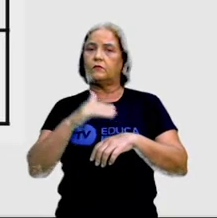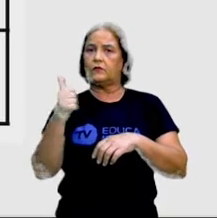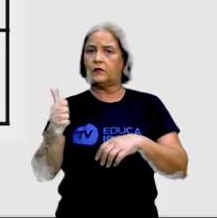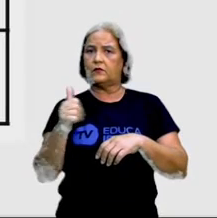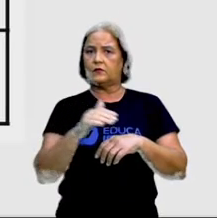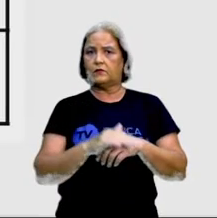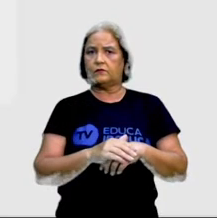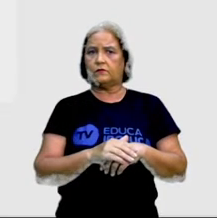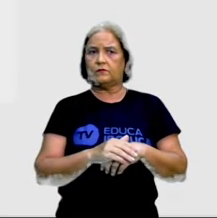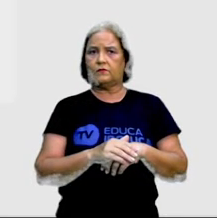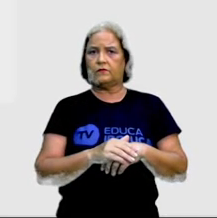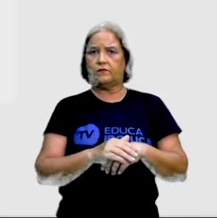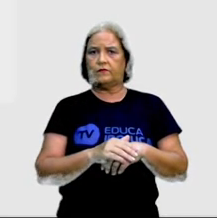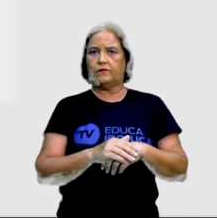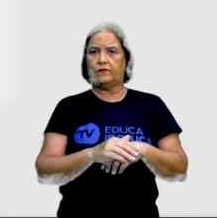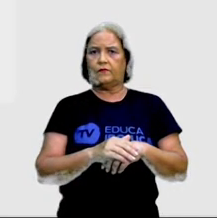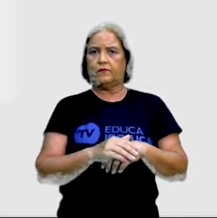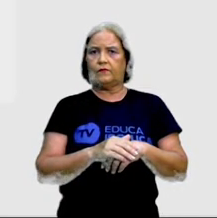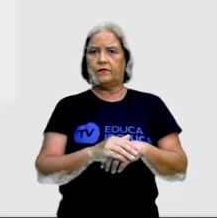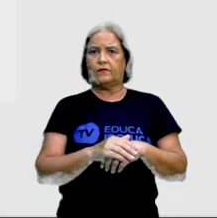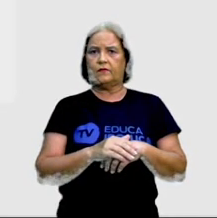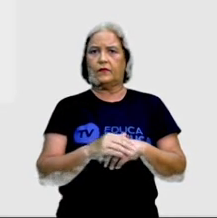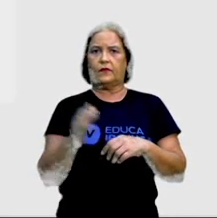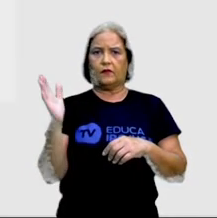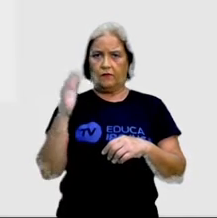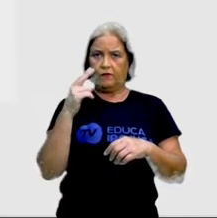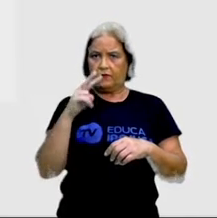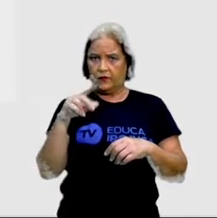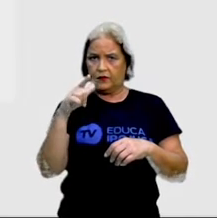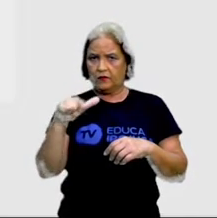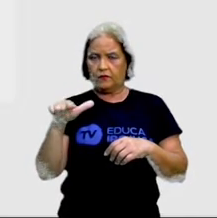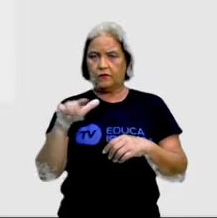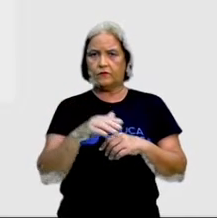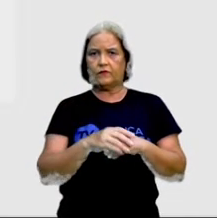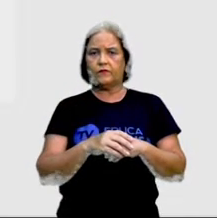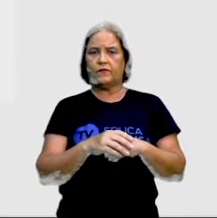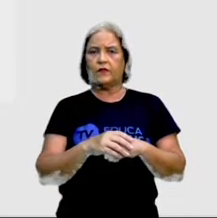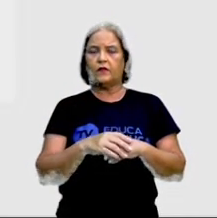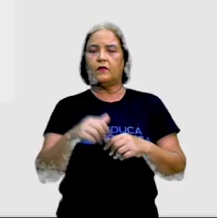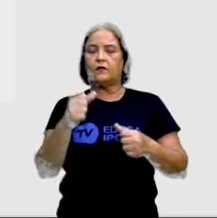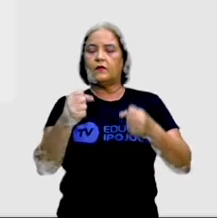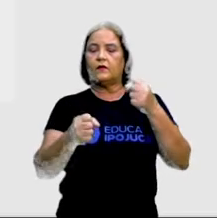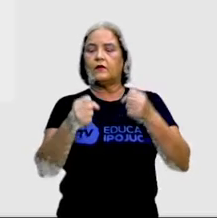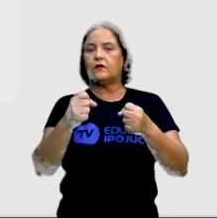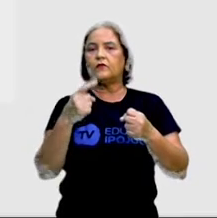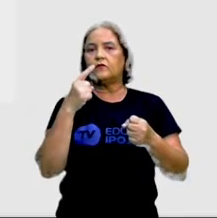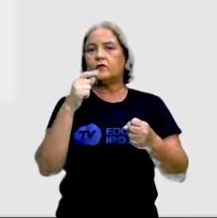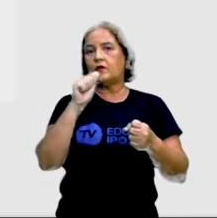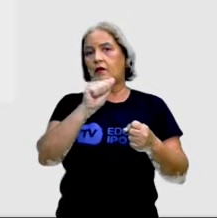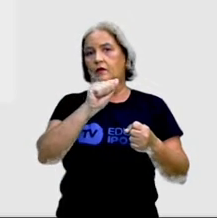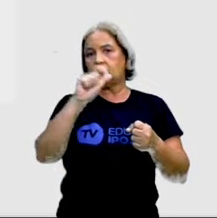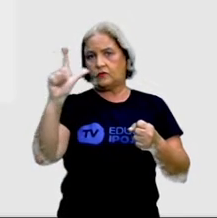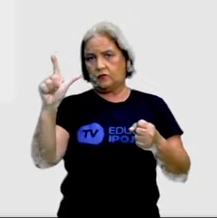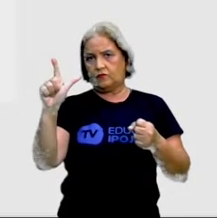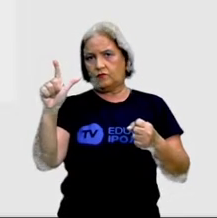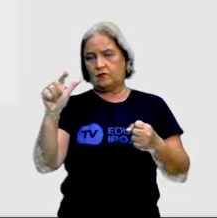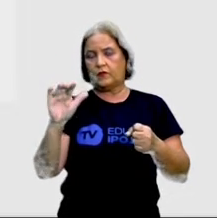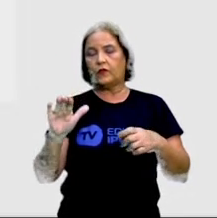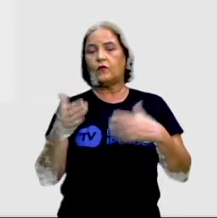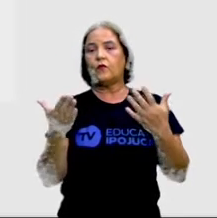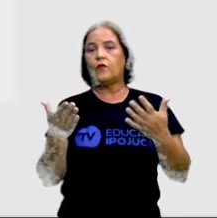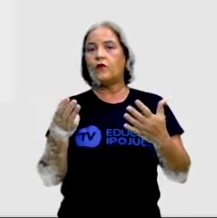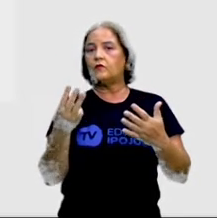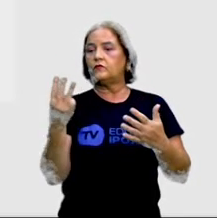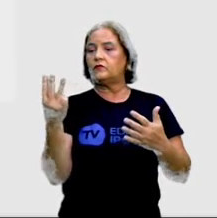voltar lá para ver e vamos ver agora os carrinhos Asus Qual dos